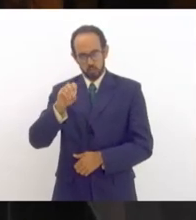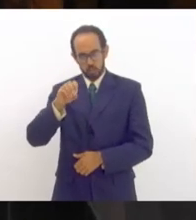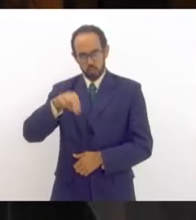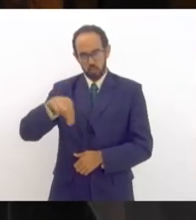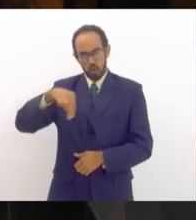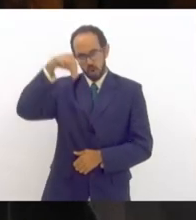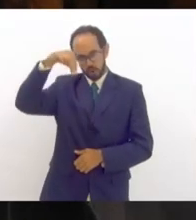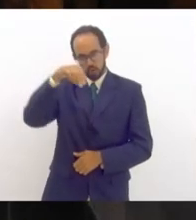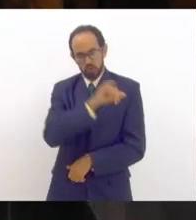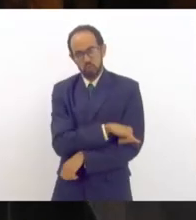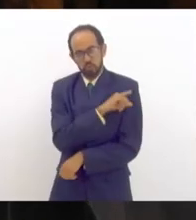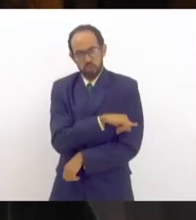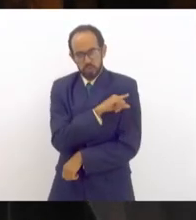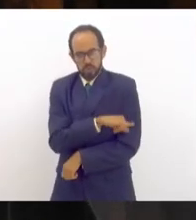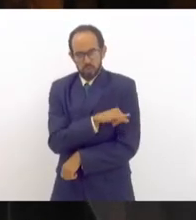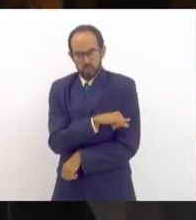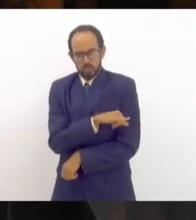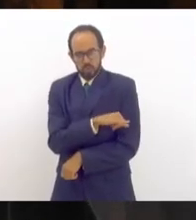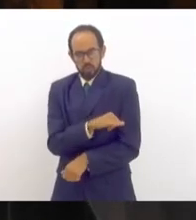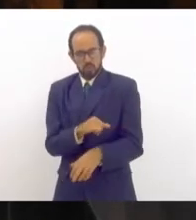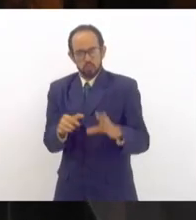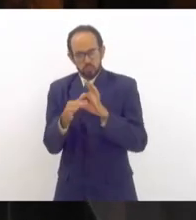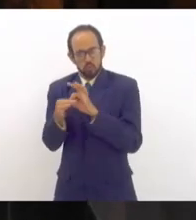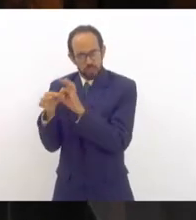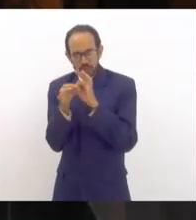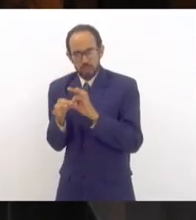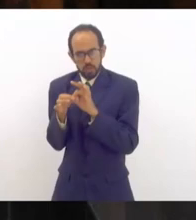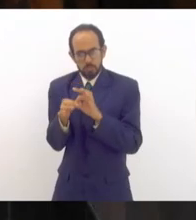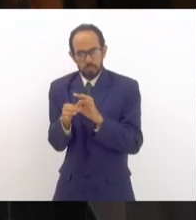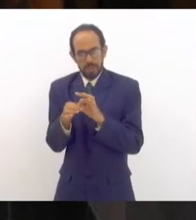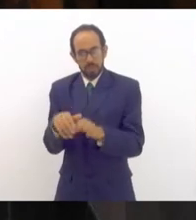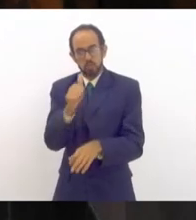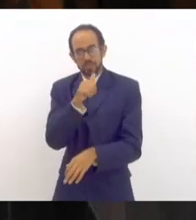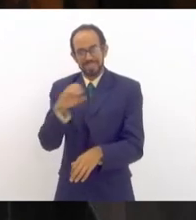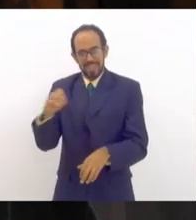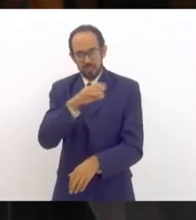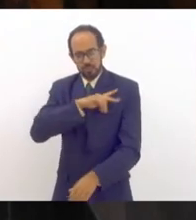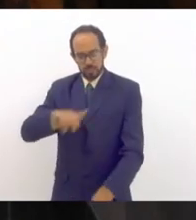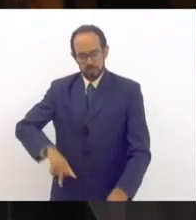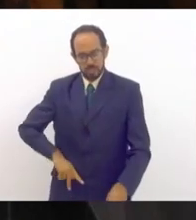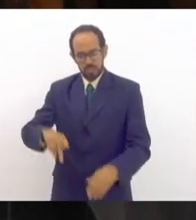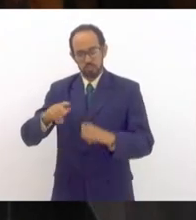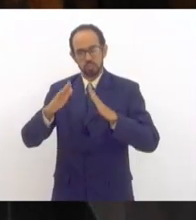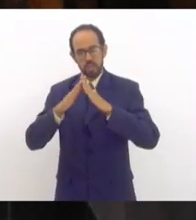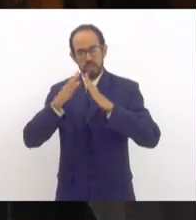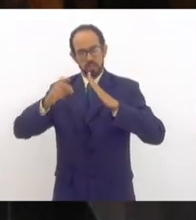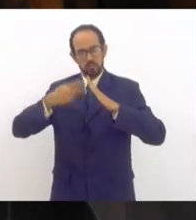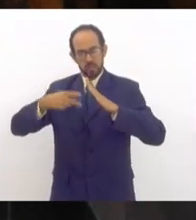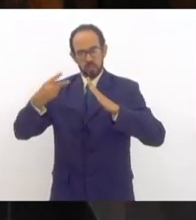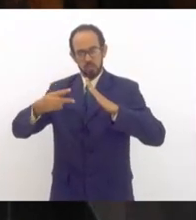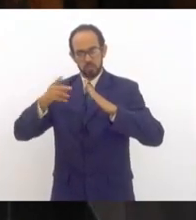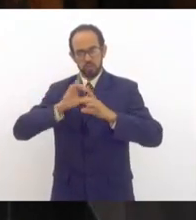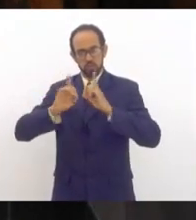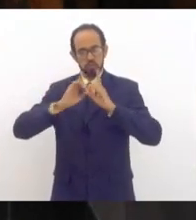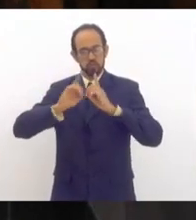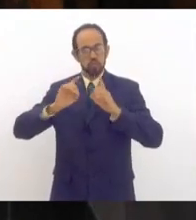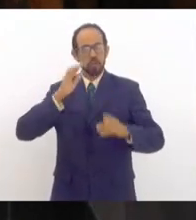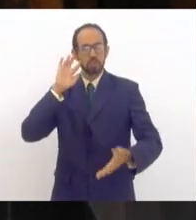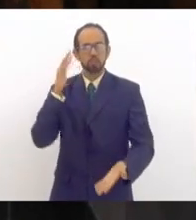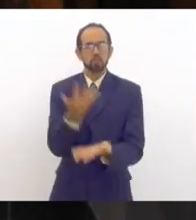para poder com todos os 10 presidentes de câmera para poder discutir uma